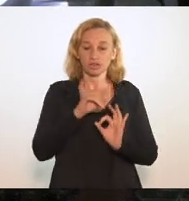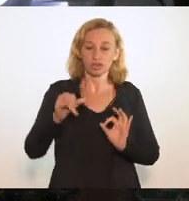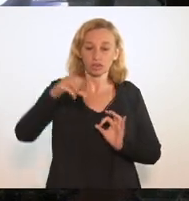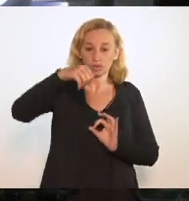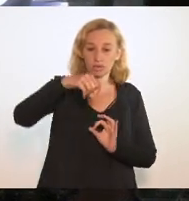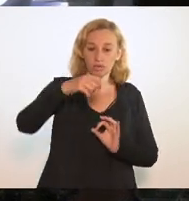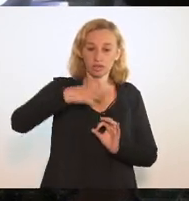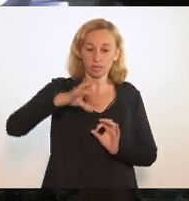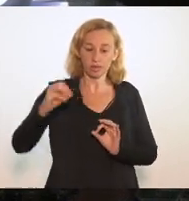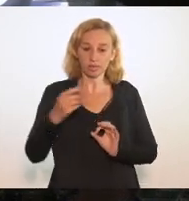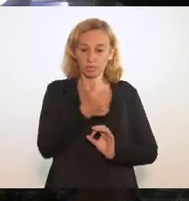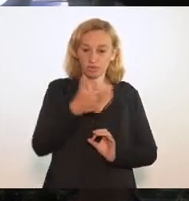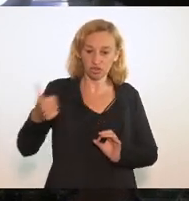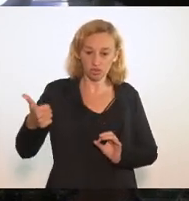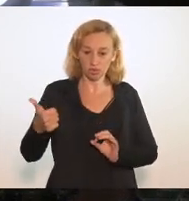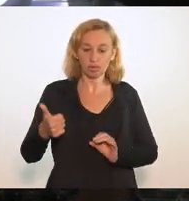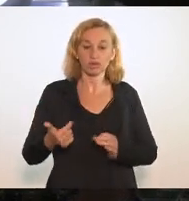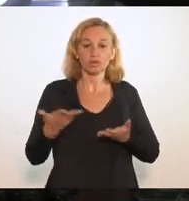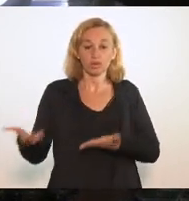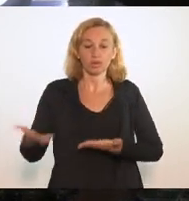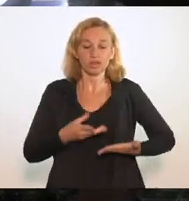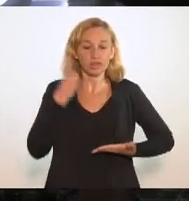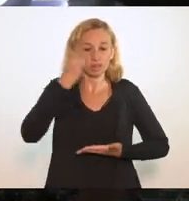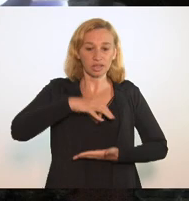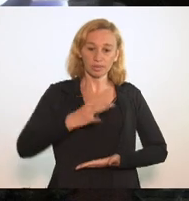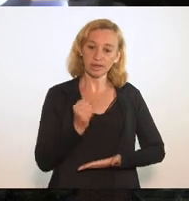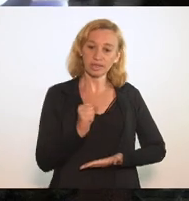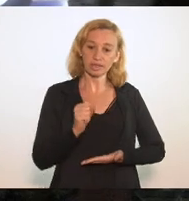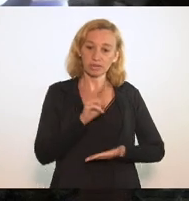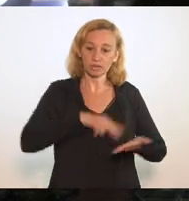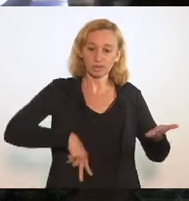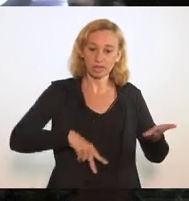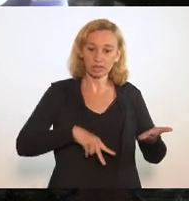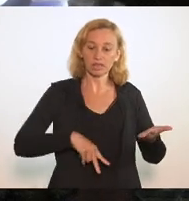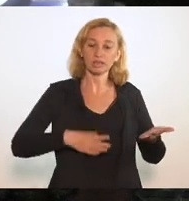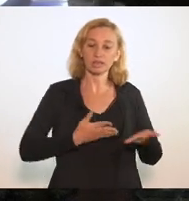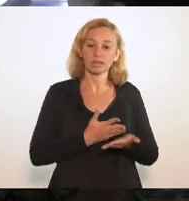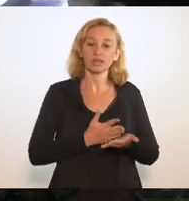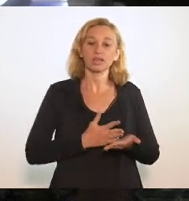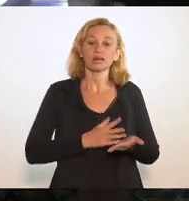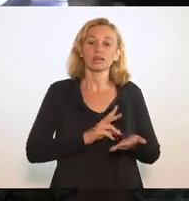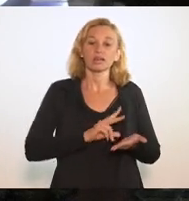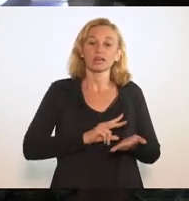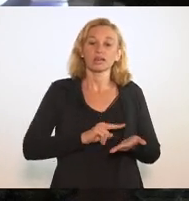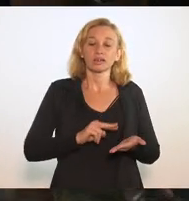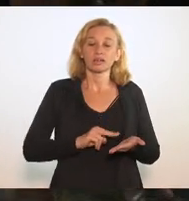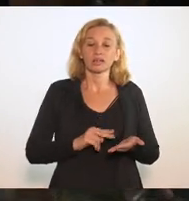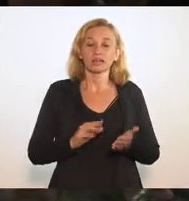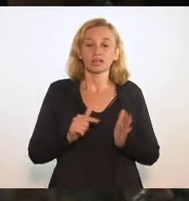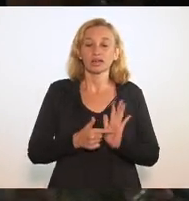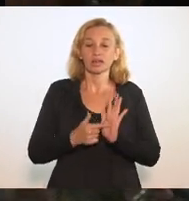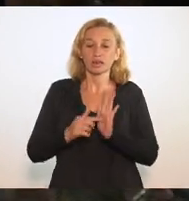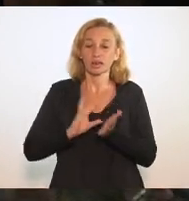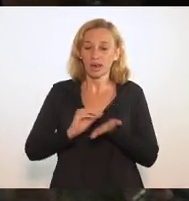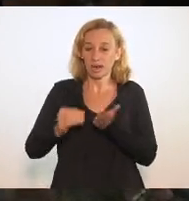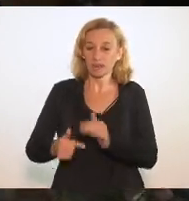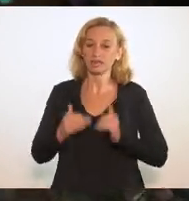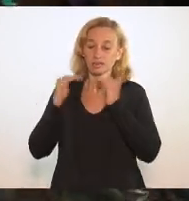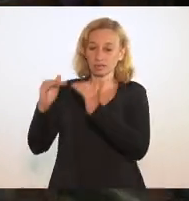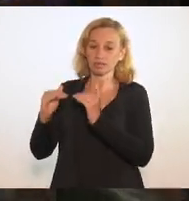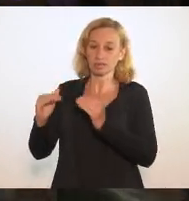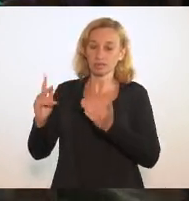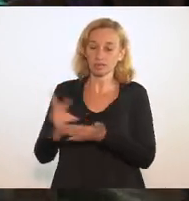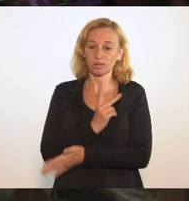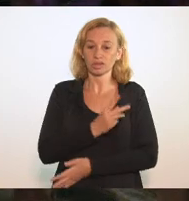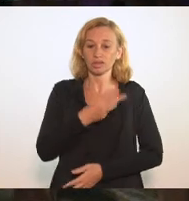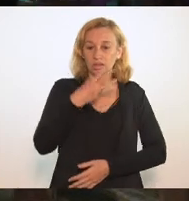de março de 2021. A presidência convida a deputada Marta Rocha a fazer a leitura da ata da sessão anterior. A ata reflete com exatidão o ocorrido